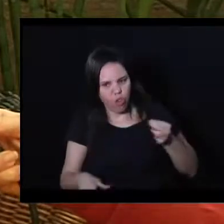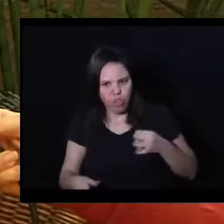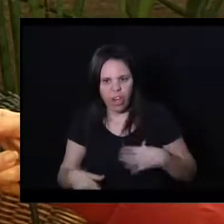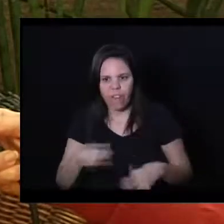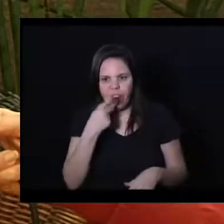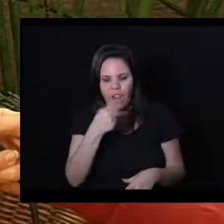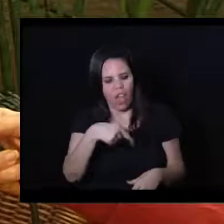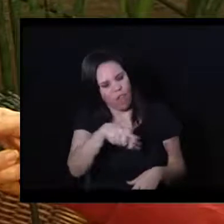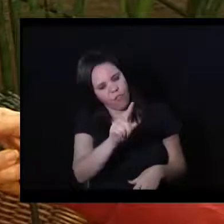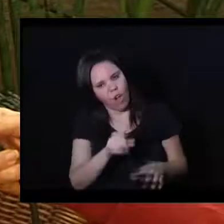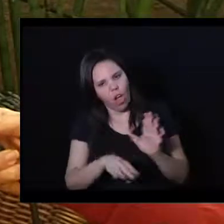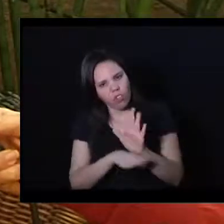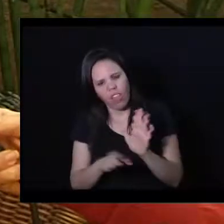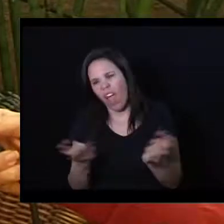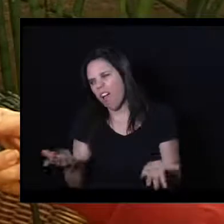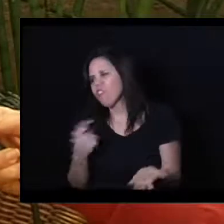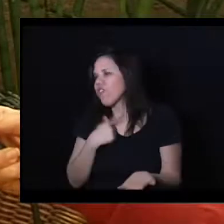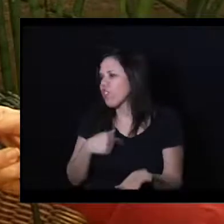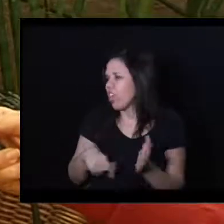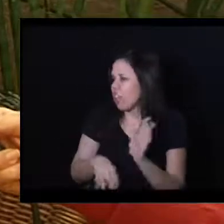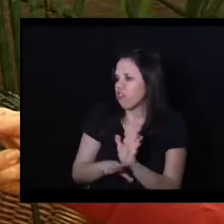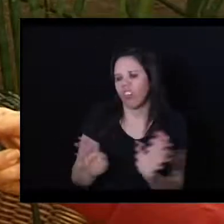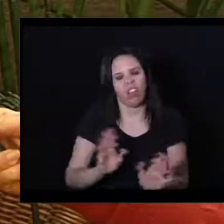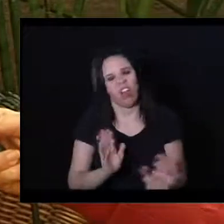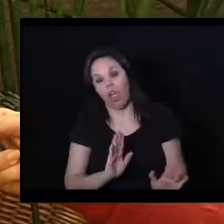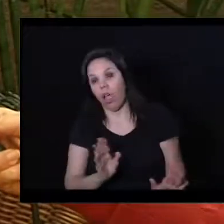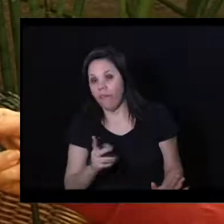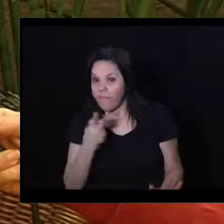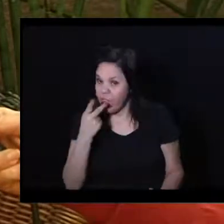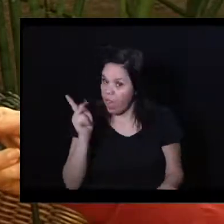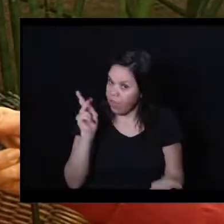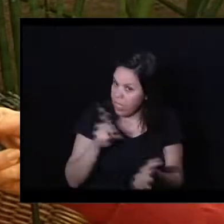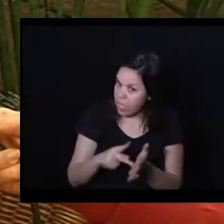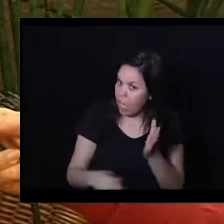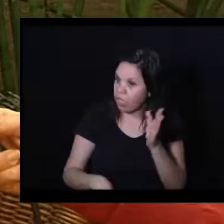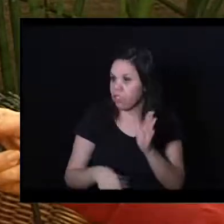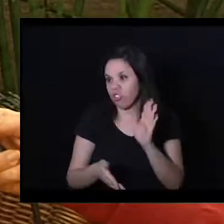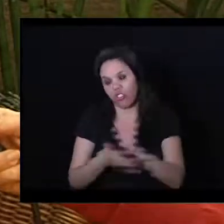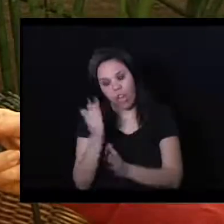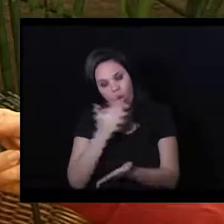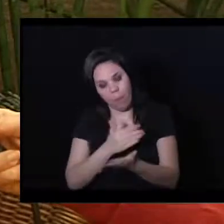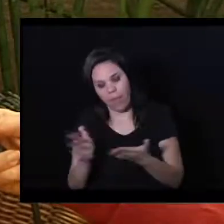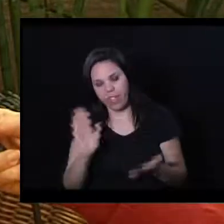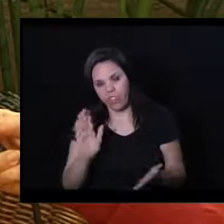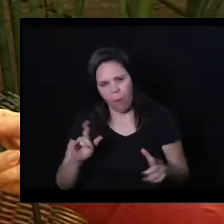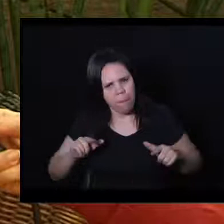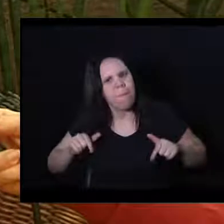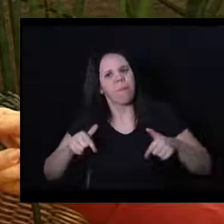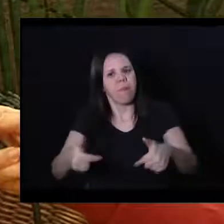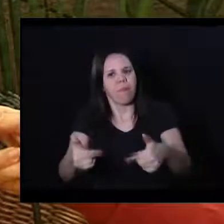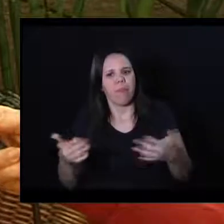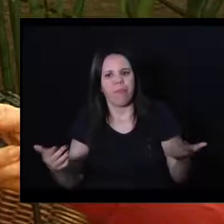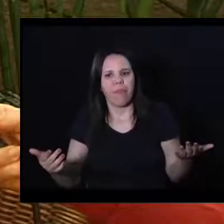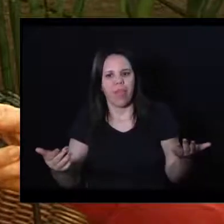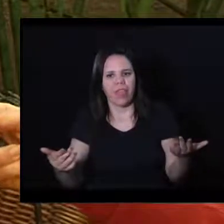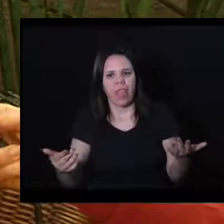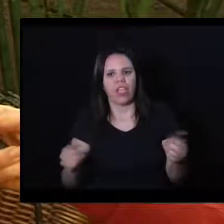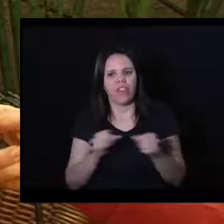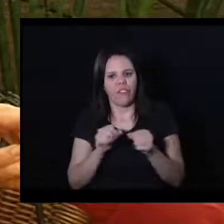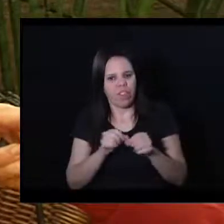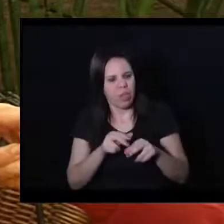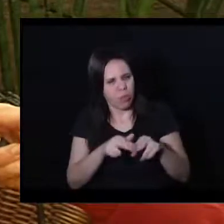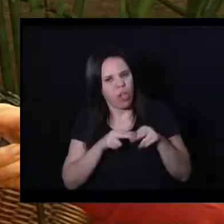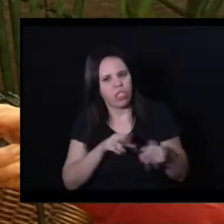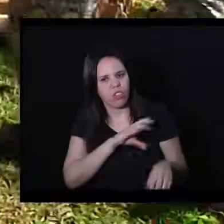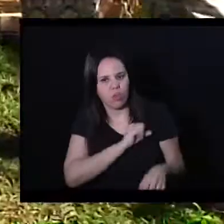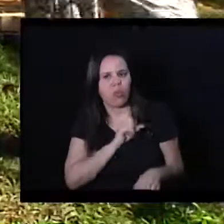não assim, hoje eu tenho vontade de ajudar. Não, o voluntário ele tem que se empenhar naquilo e tem que fazer por amor mesmo, porque